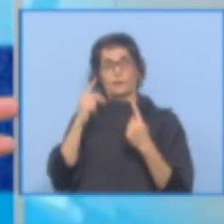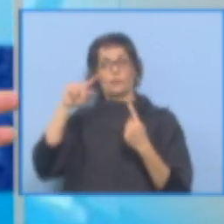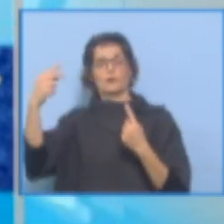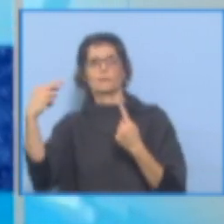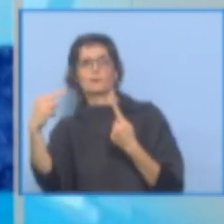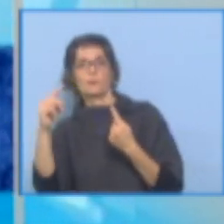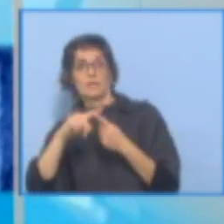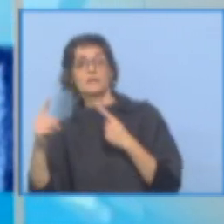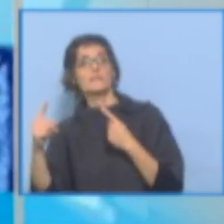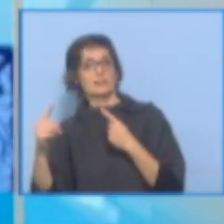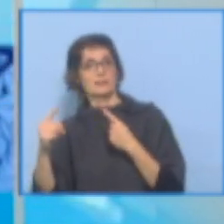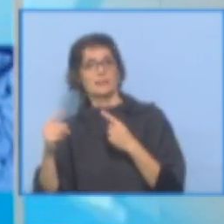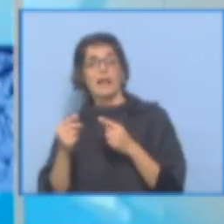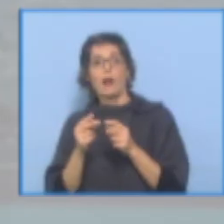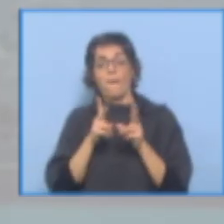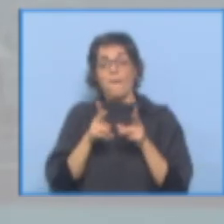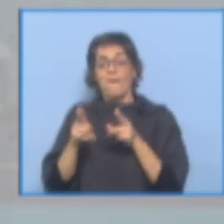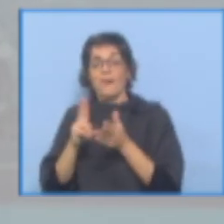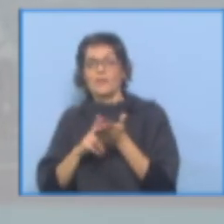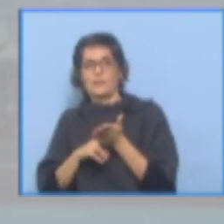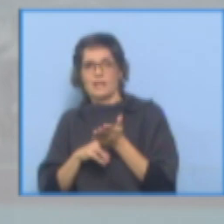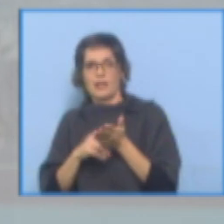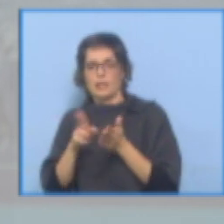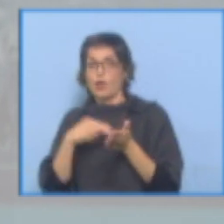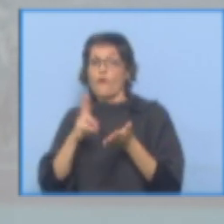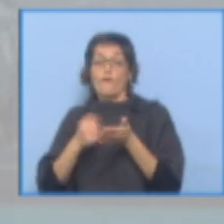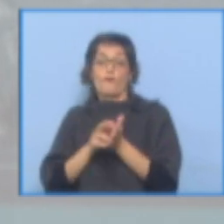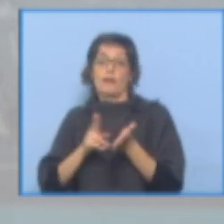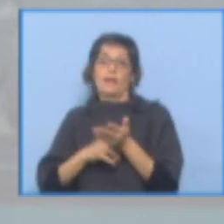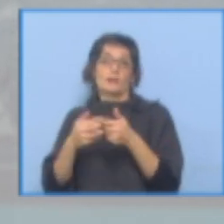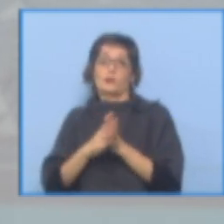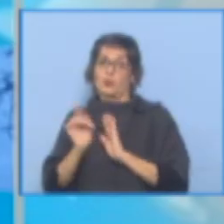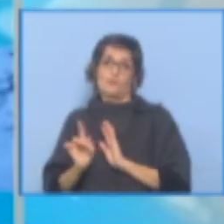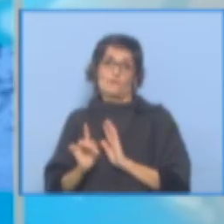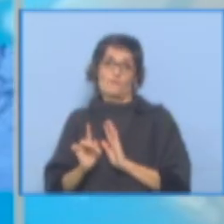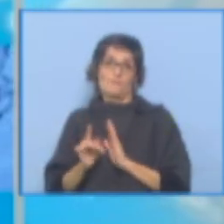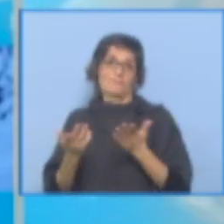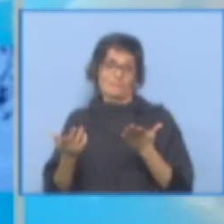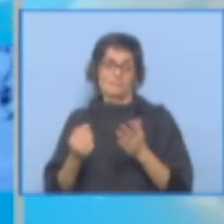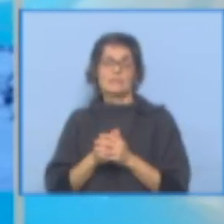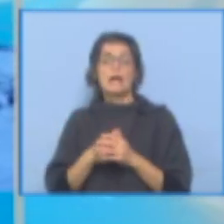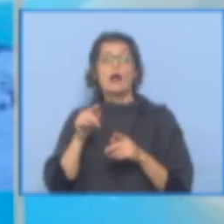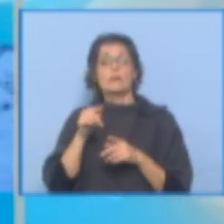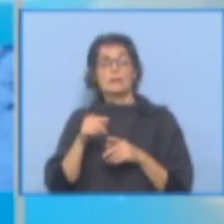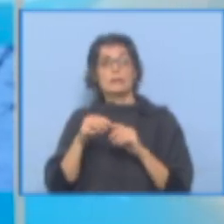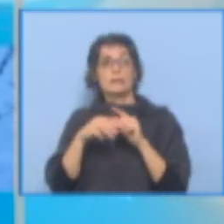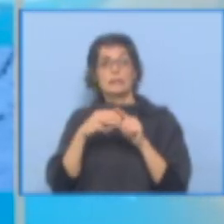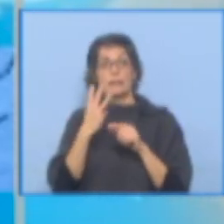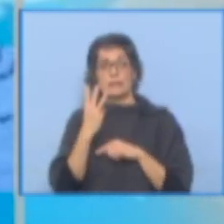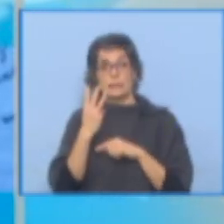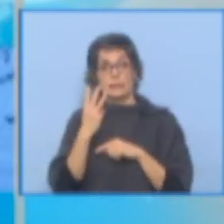não fazem a verdade. Que alertas foram deixados na abertura do ano judicial? Olha, eu acho que há 3 alertas muito importantes e que